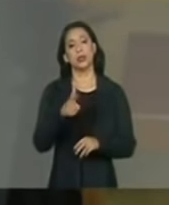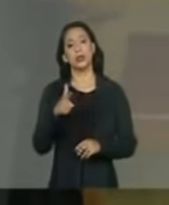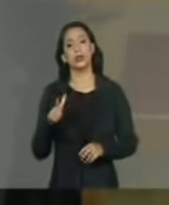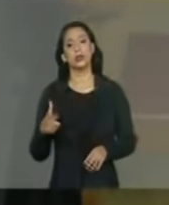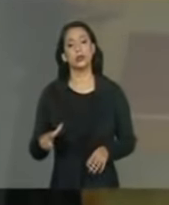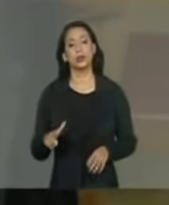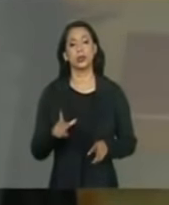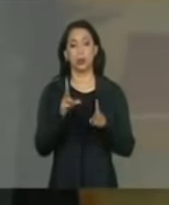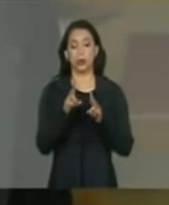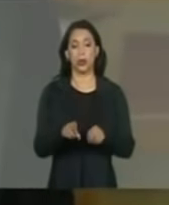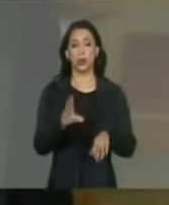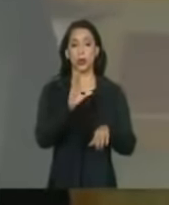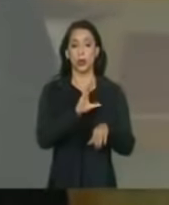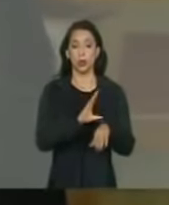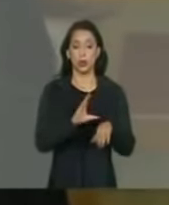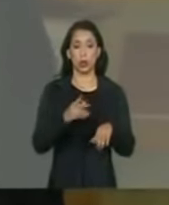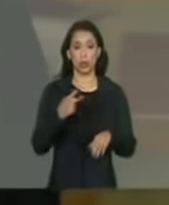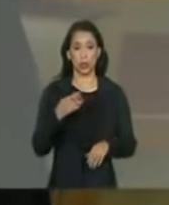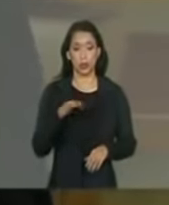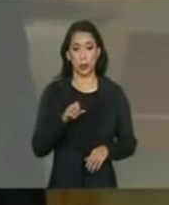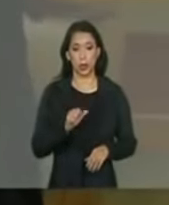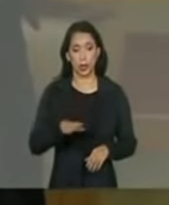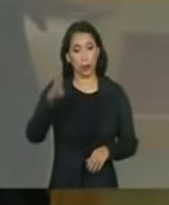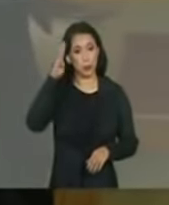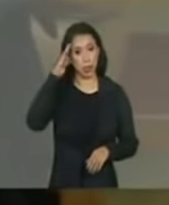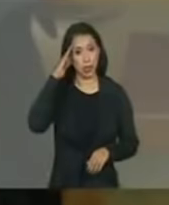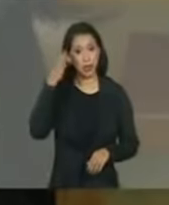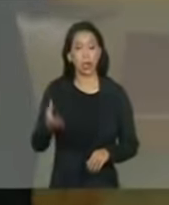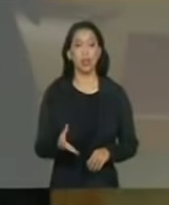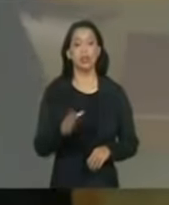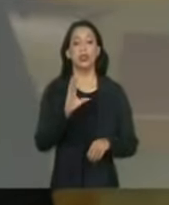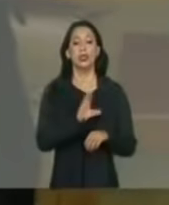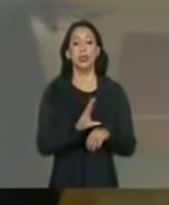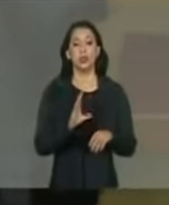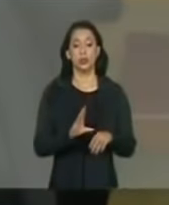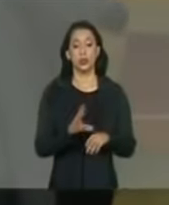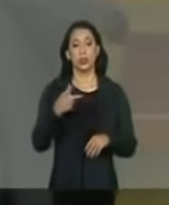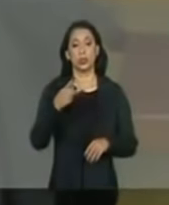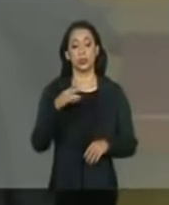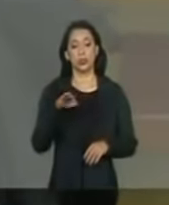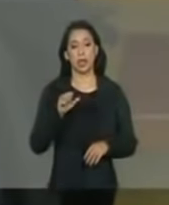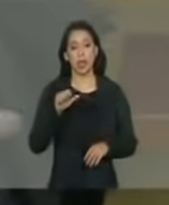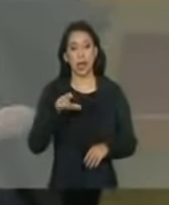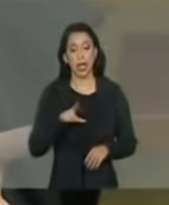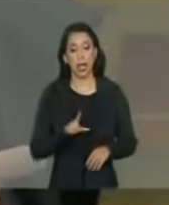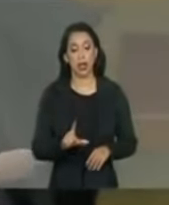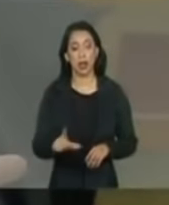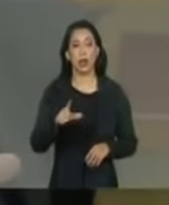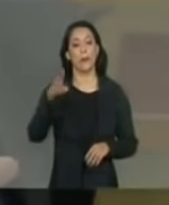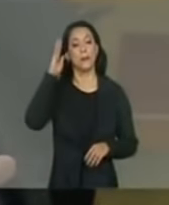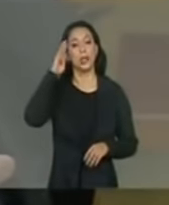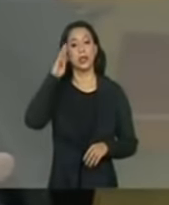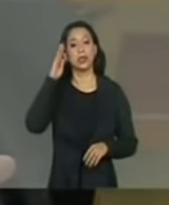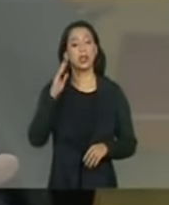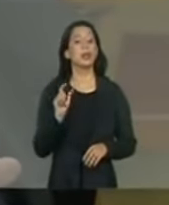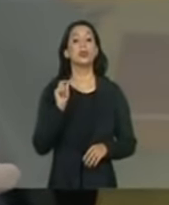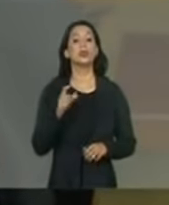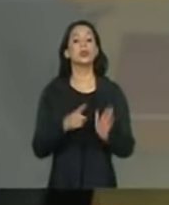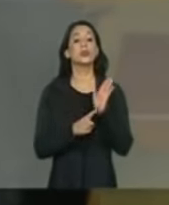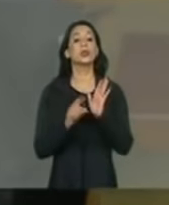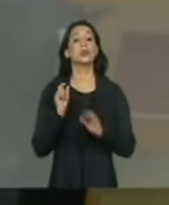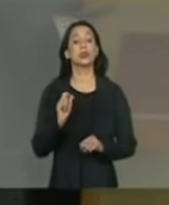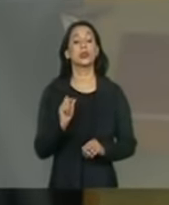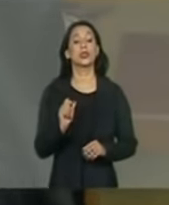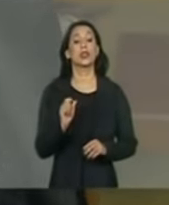de processo pode opinar militar e o código de processo penal militar e o que diz o código de processo militar quando